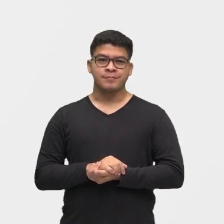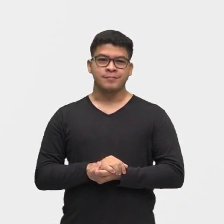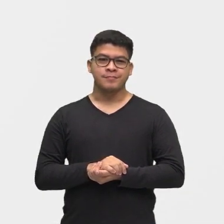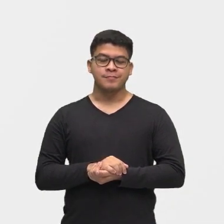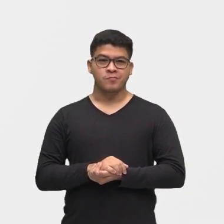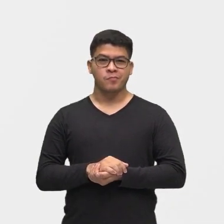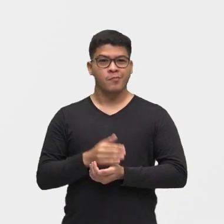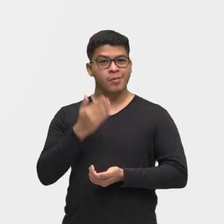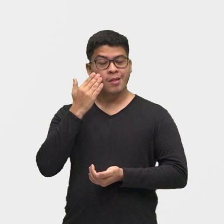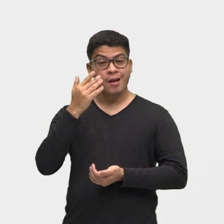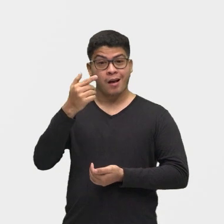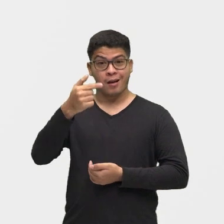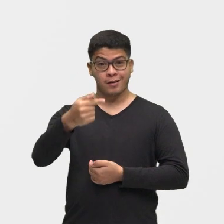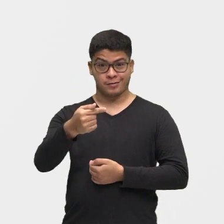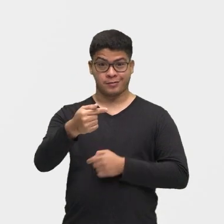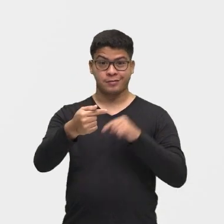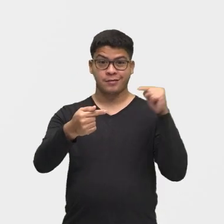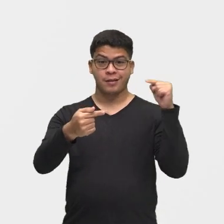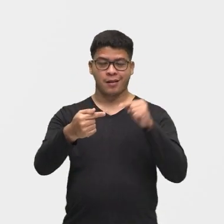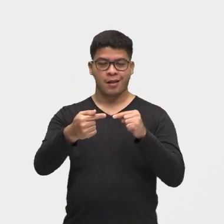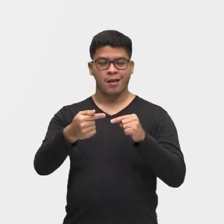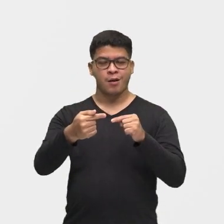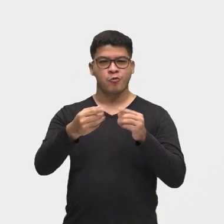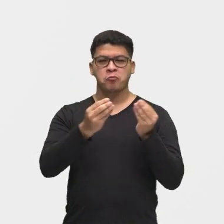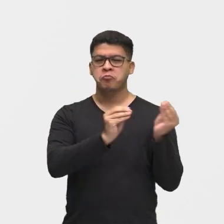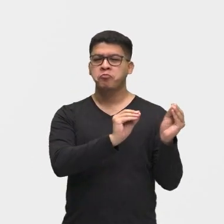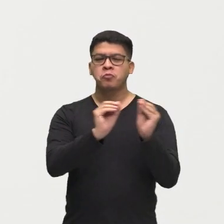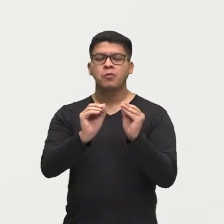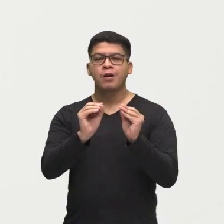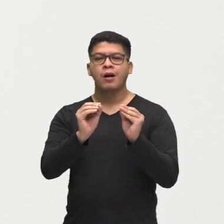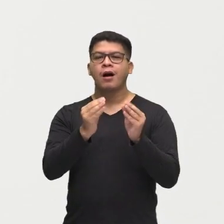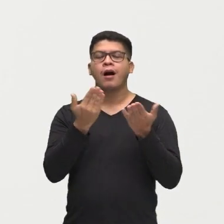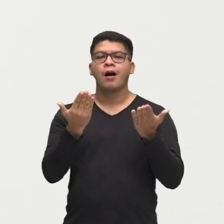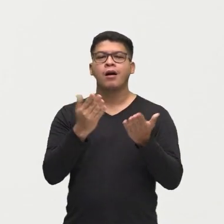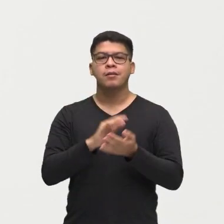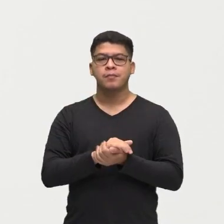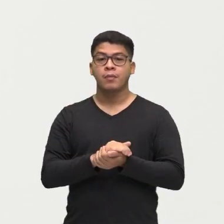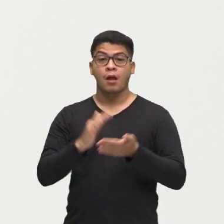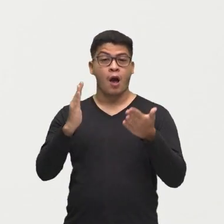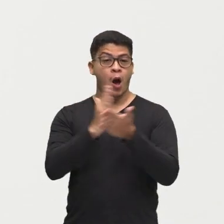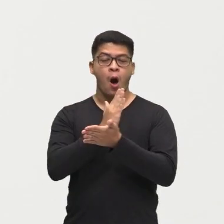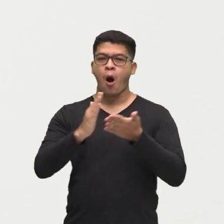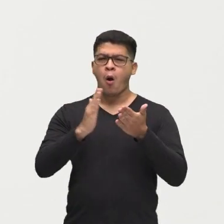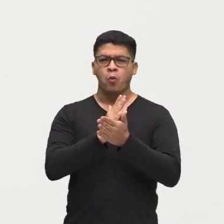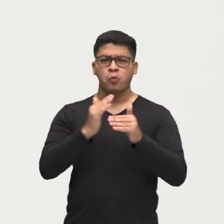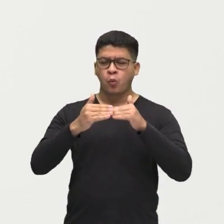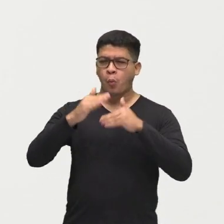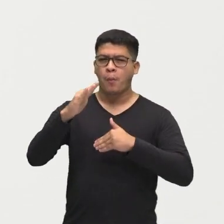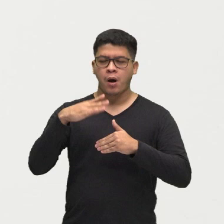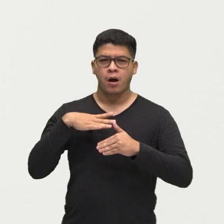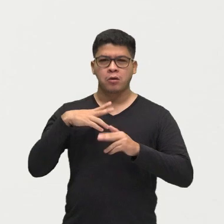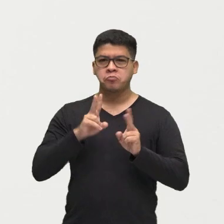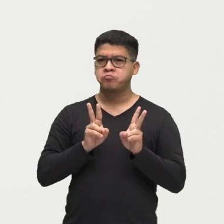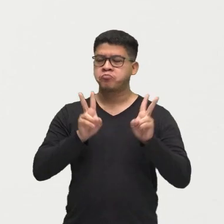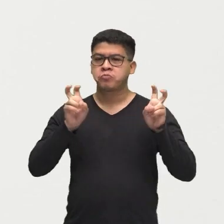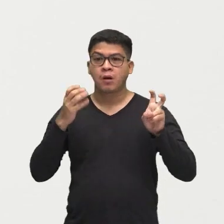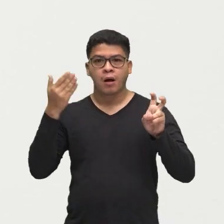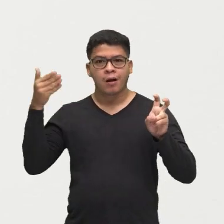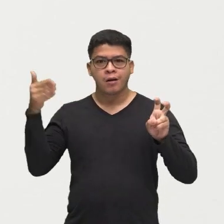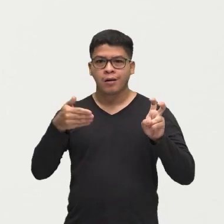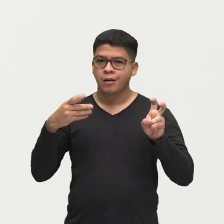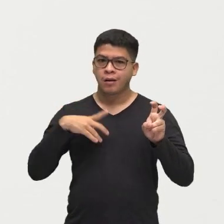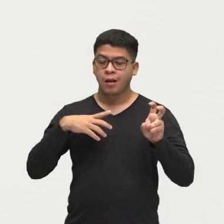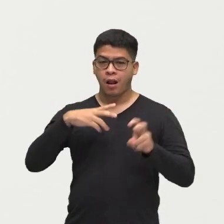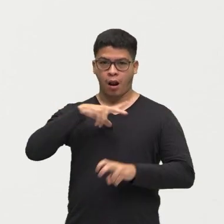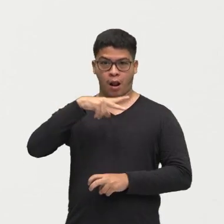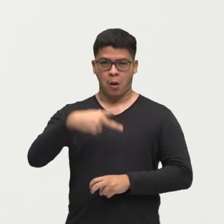Então, a questão 7 traz para a gente: alguns dos maiores expoentes da estética romântica em Portugal no